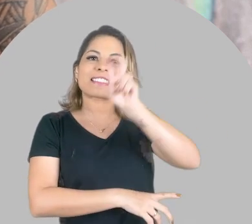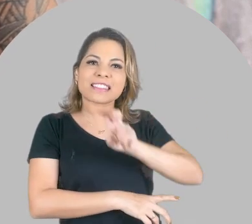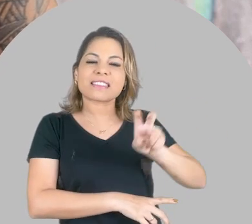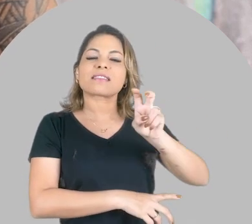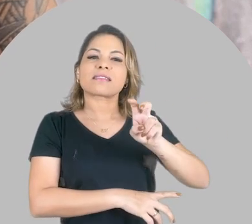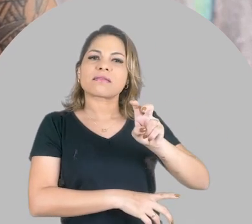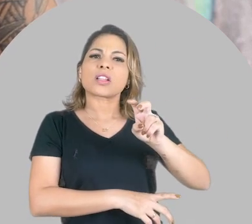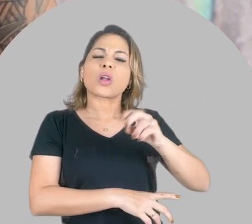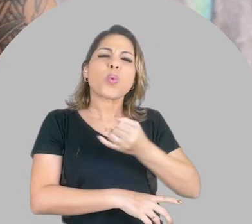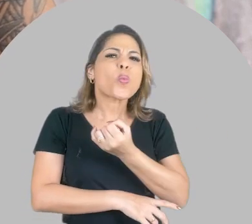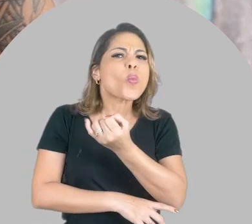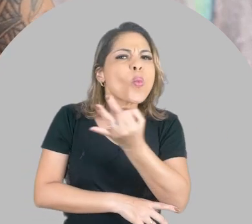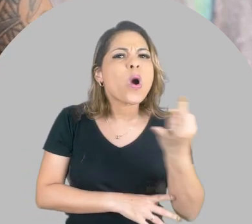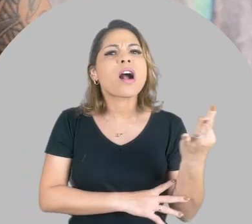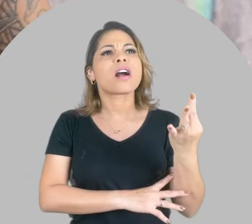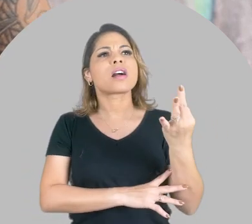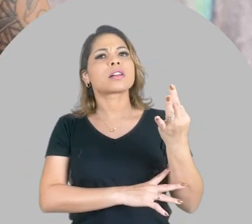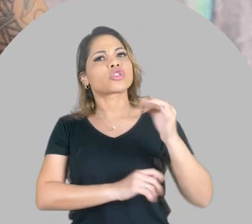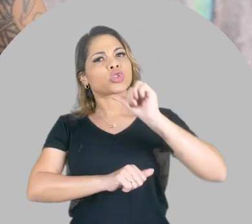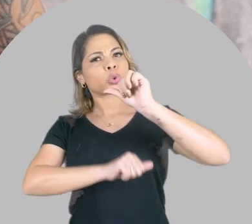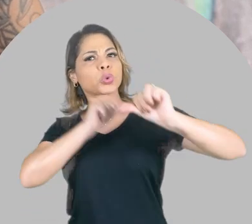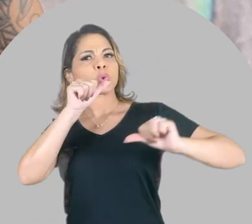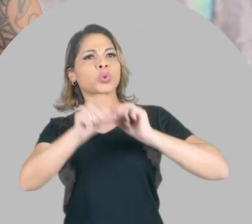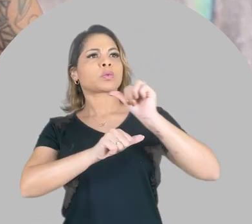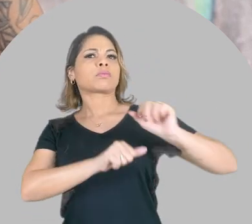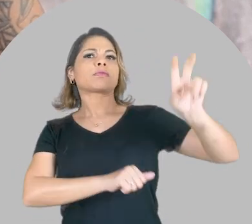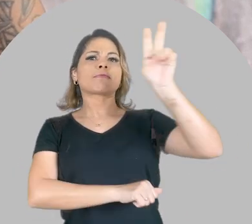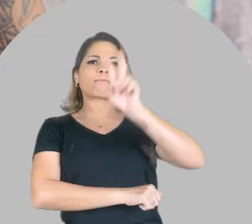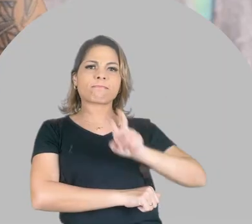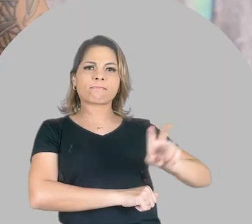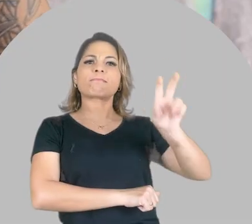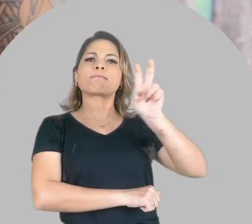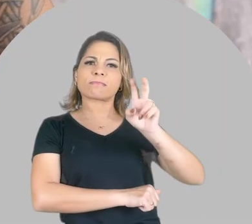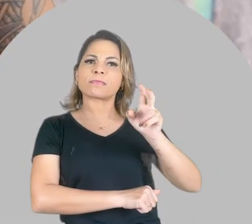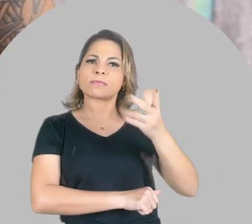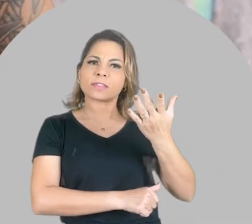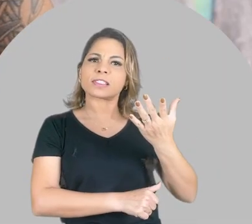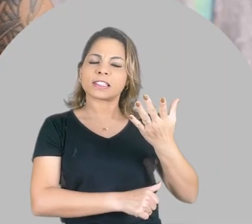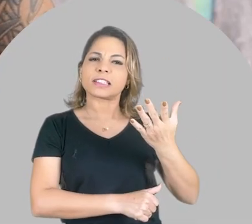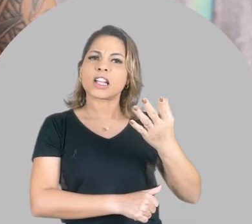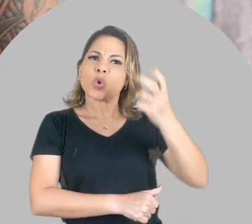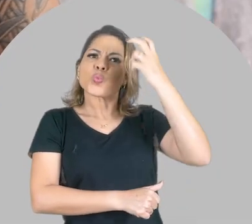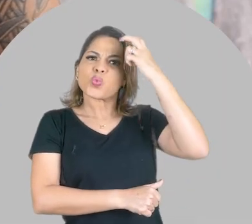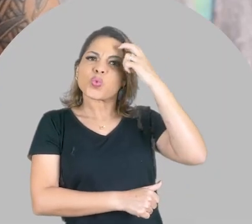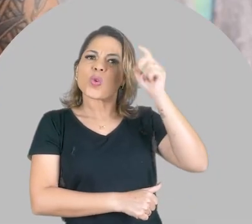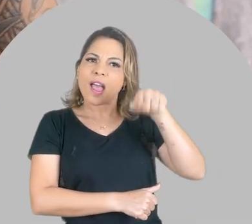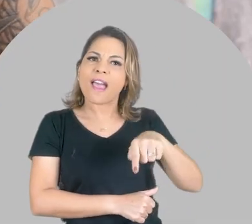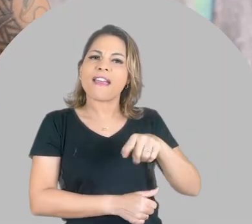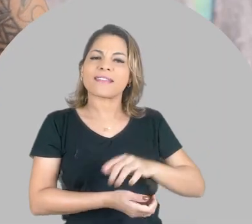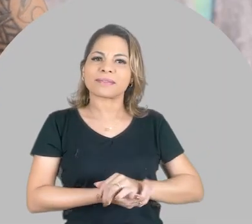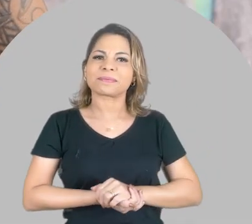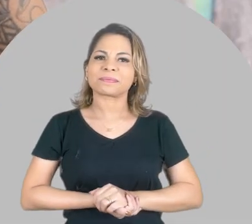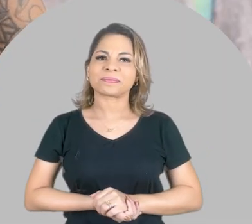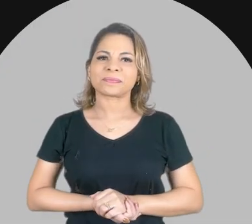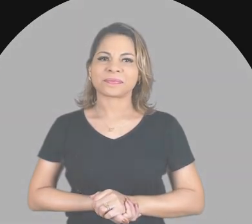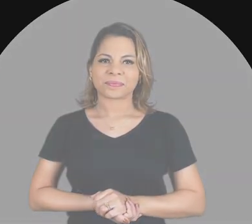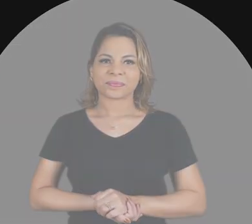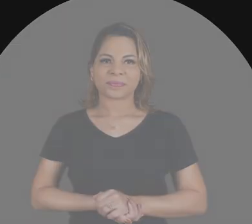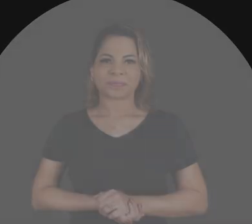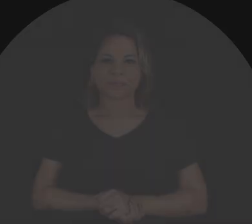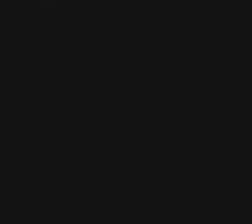Né? Quantos pichadores não viraram grafiteiro e passaram a abominar o picho por uma questão cultural, né, mano?